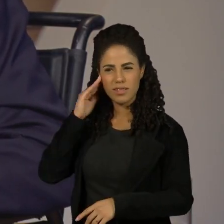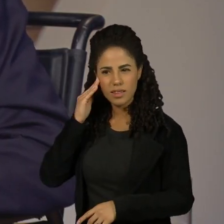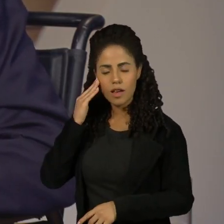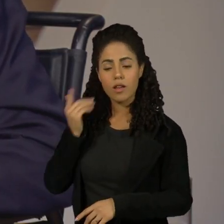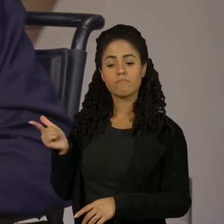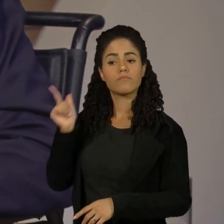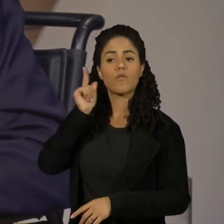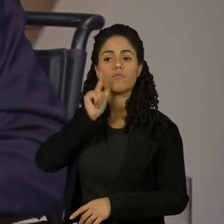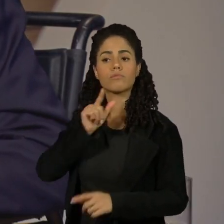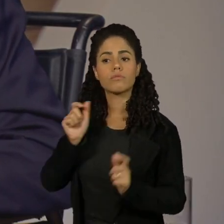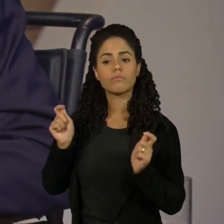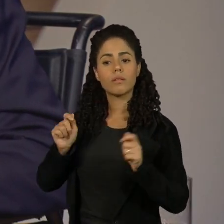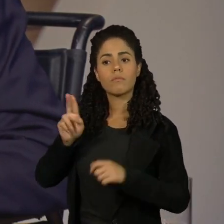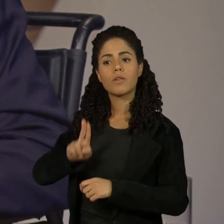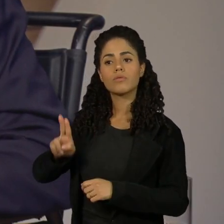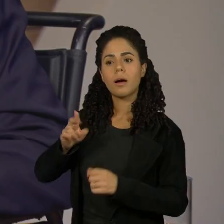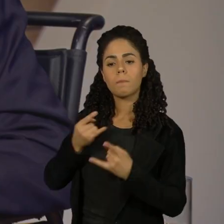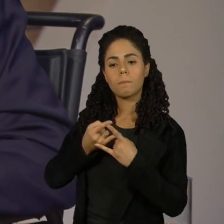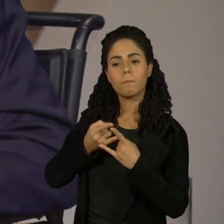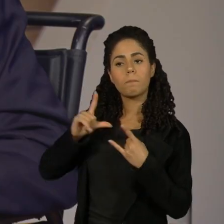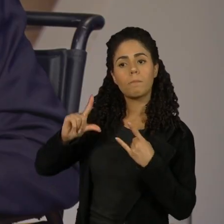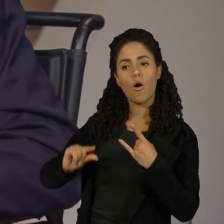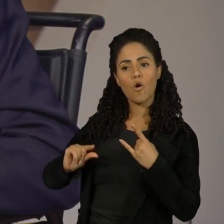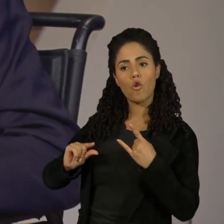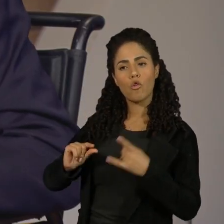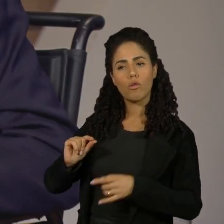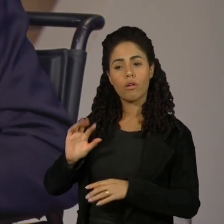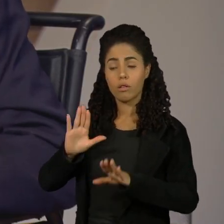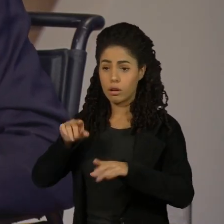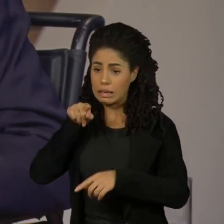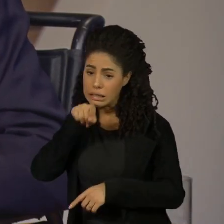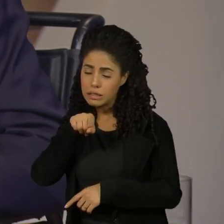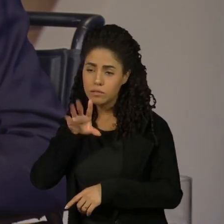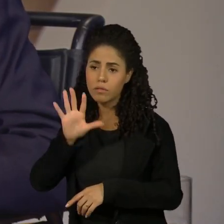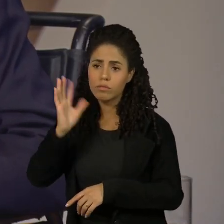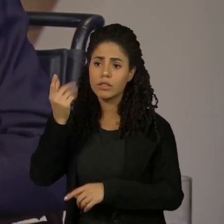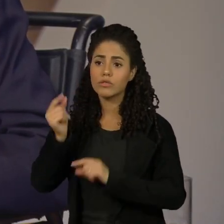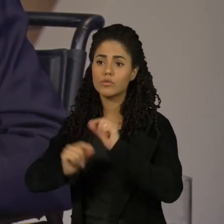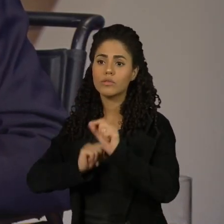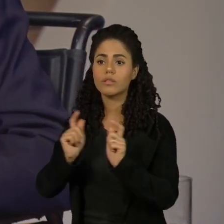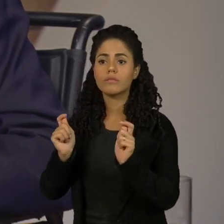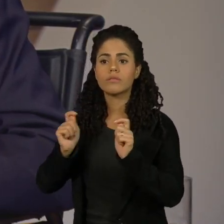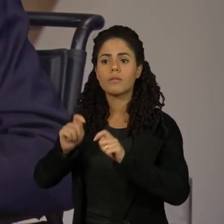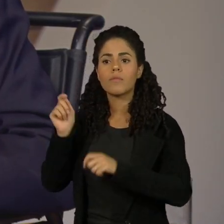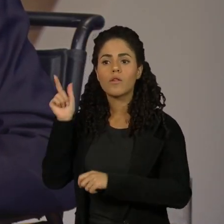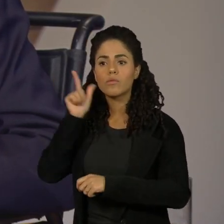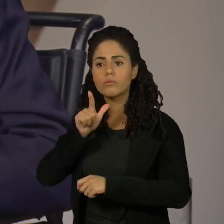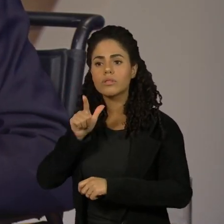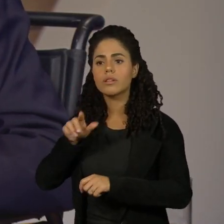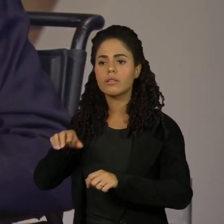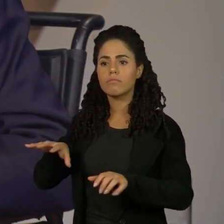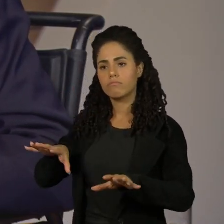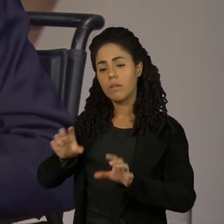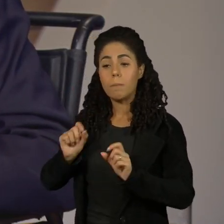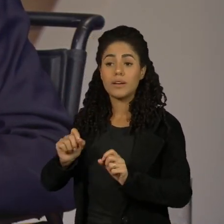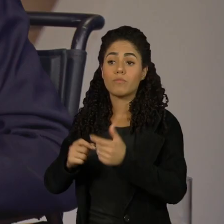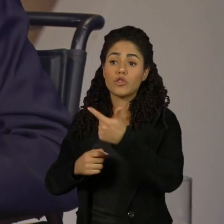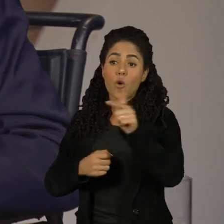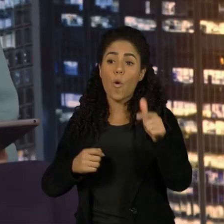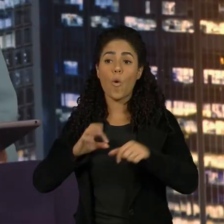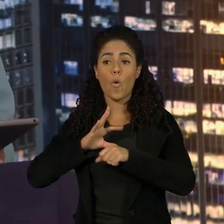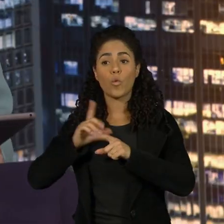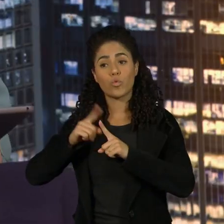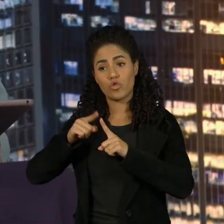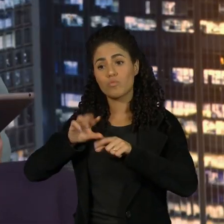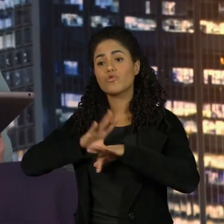Elas podem usar menos preservativo. E com isso, elas podem adquirir mais infecções sexualmente transmissíveis. Porque